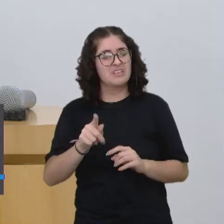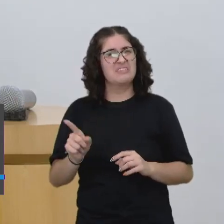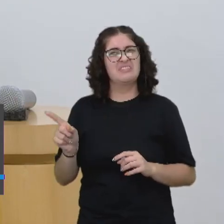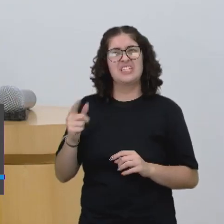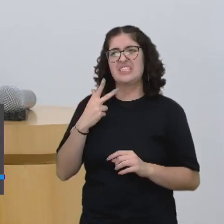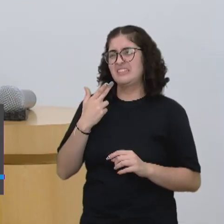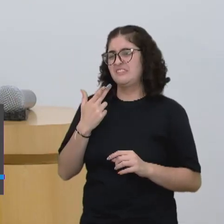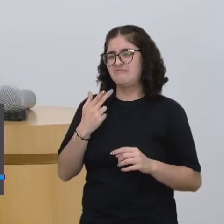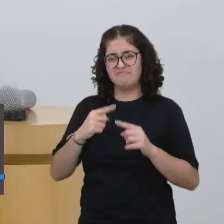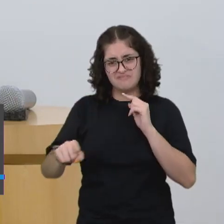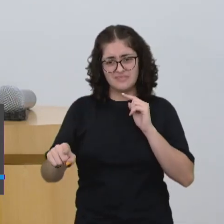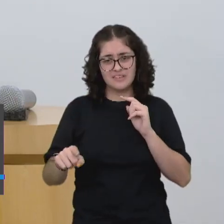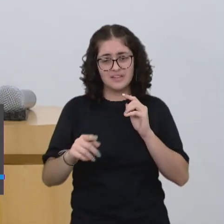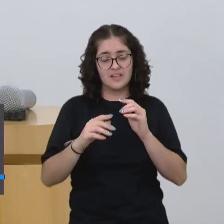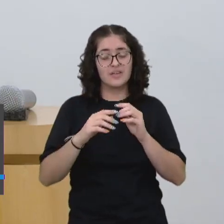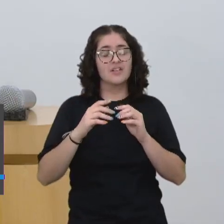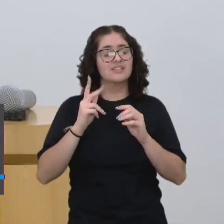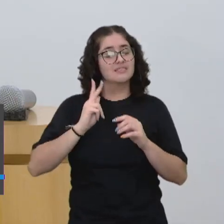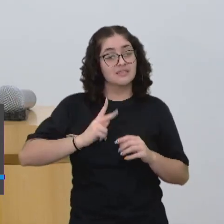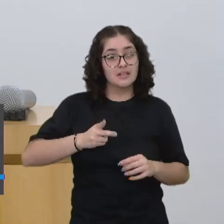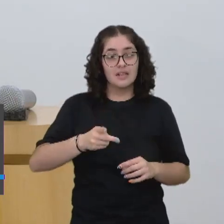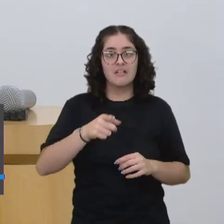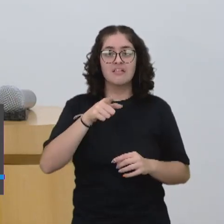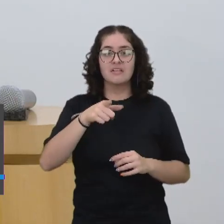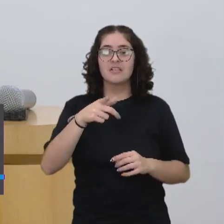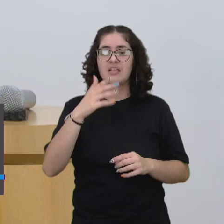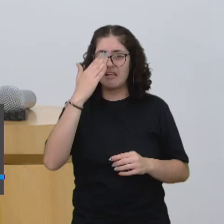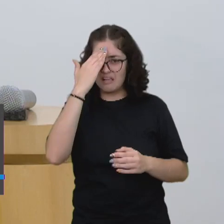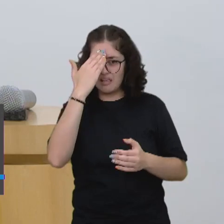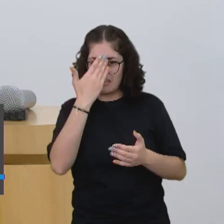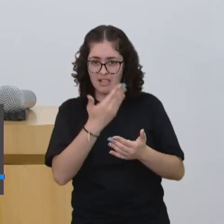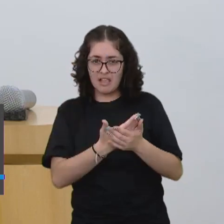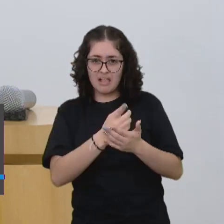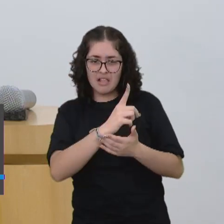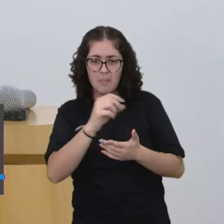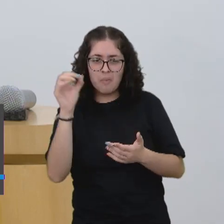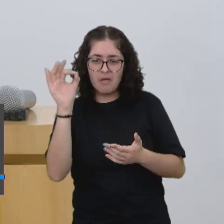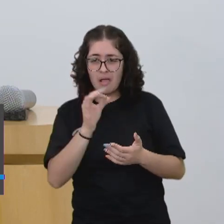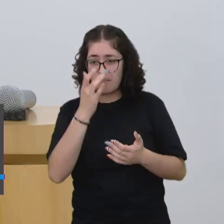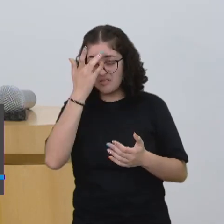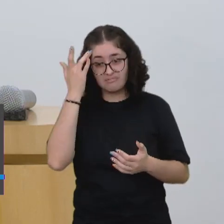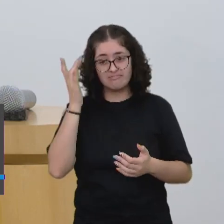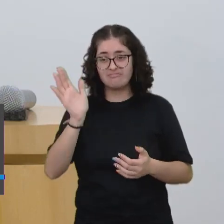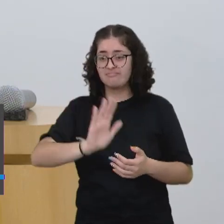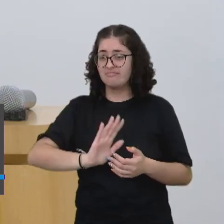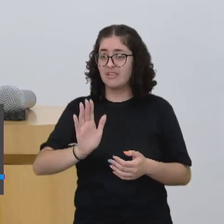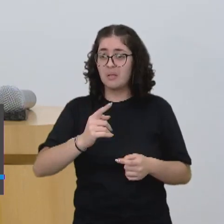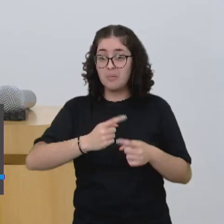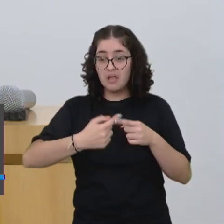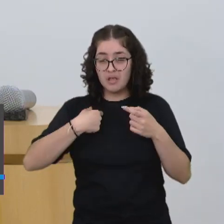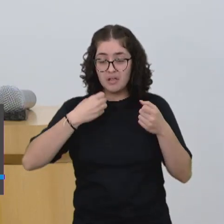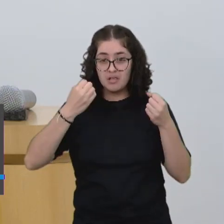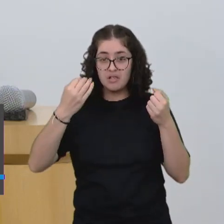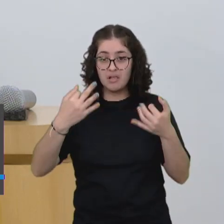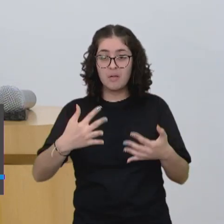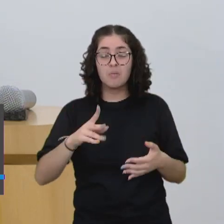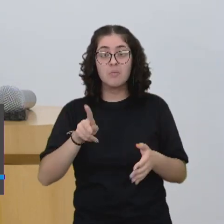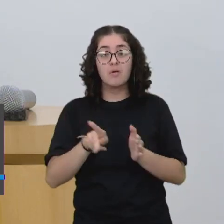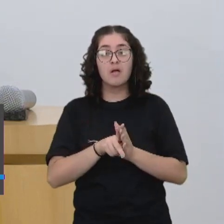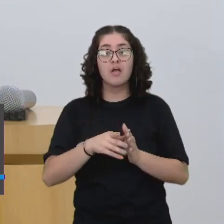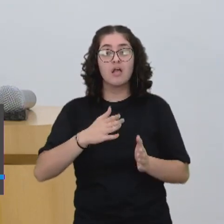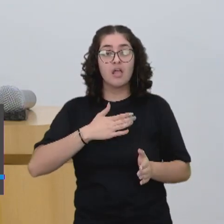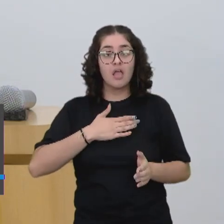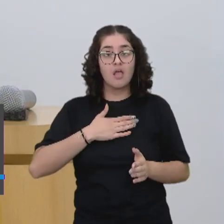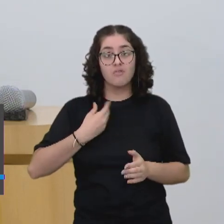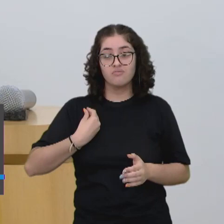certa. Faça isso, sempre. Nunca confie 100% em ninguém. É importante. Porque eu vou te falar com base no que